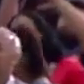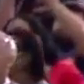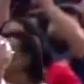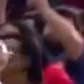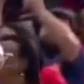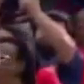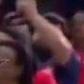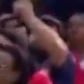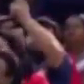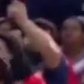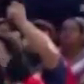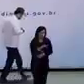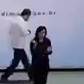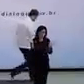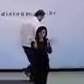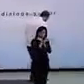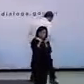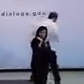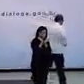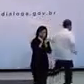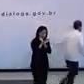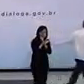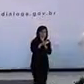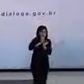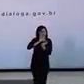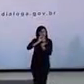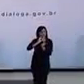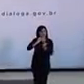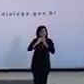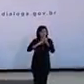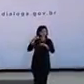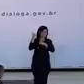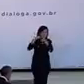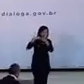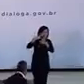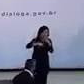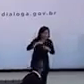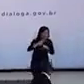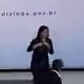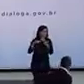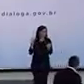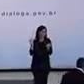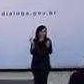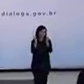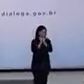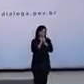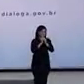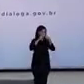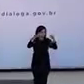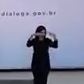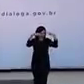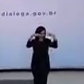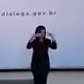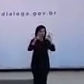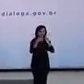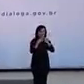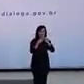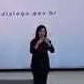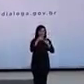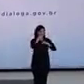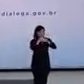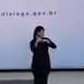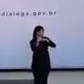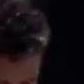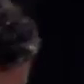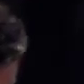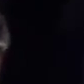bonita dos povos e comunidades tradicionais, povo do terreiro, que está aqui conosco, que bonito, essa forma